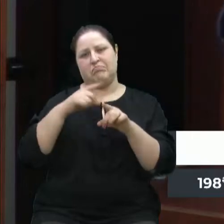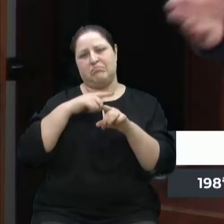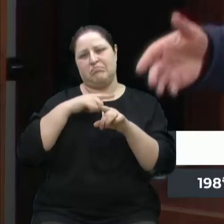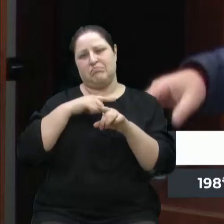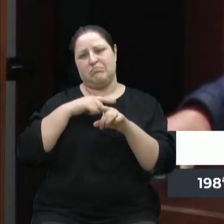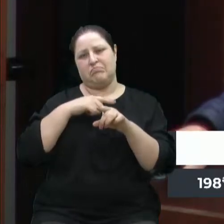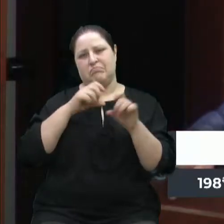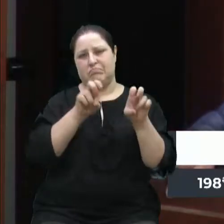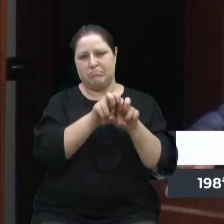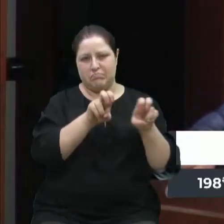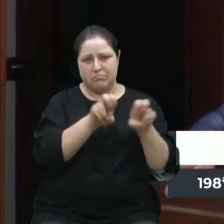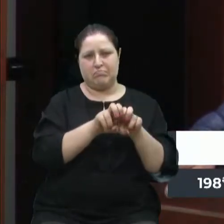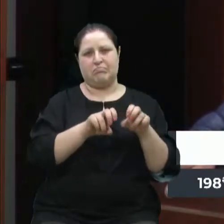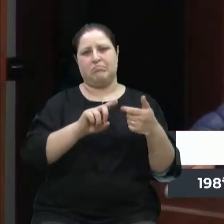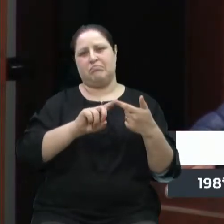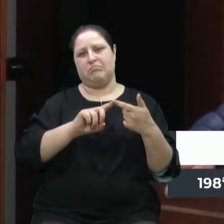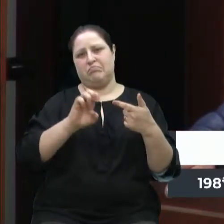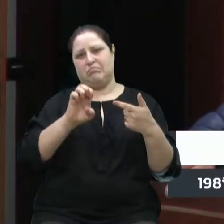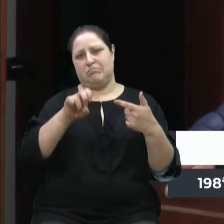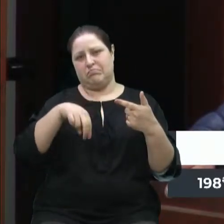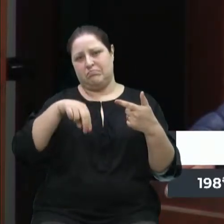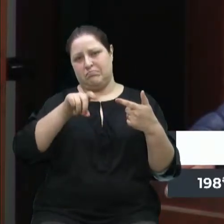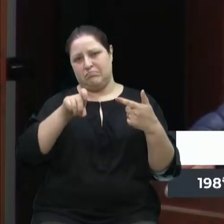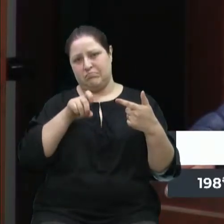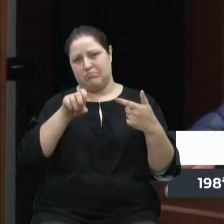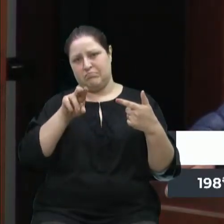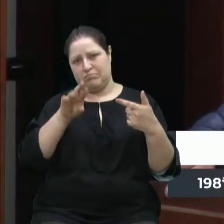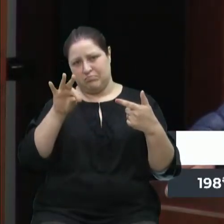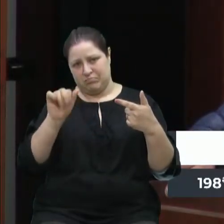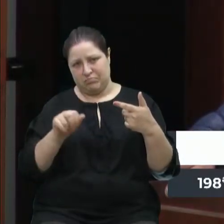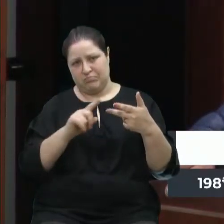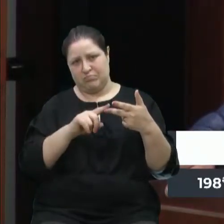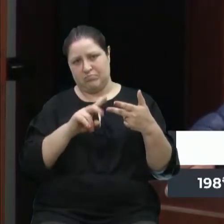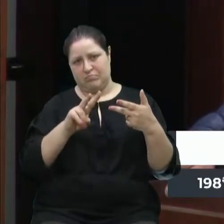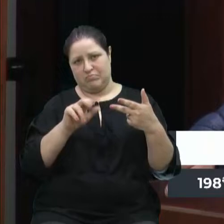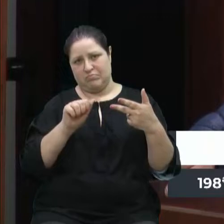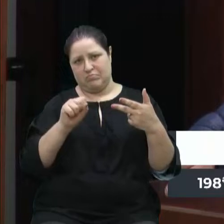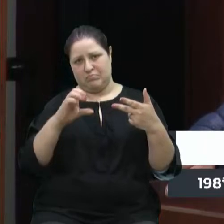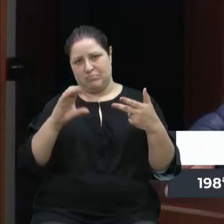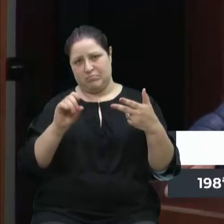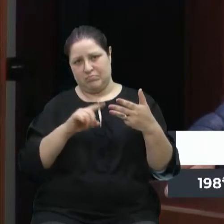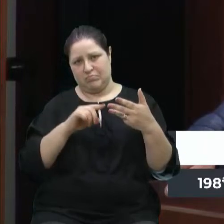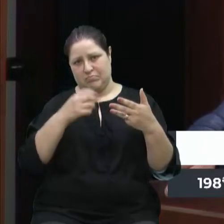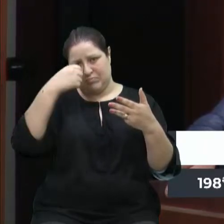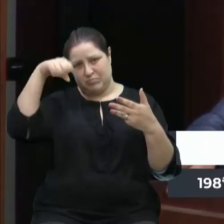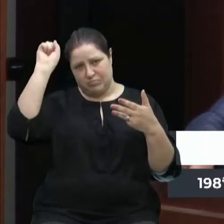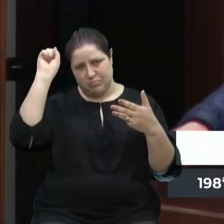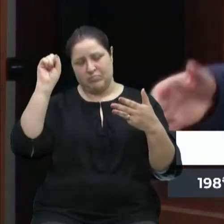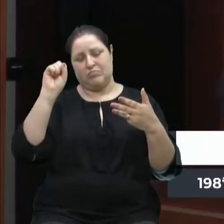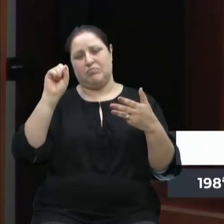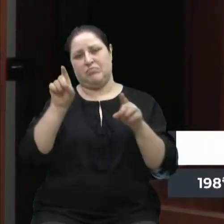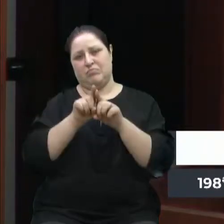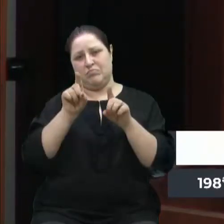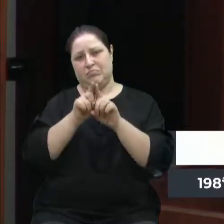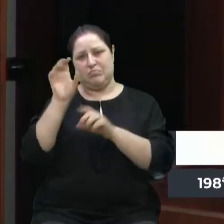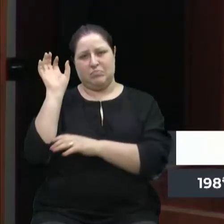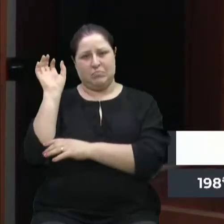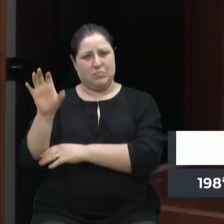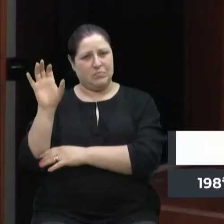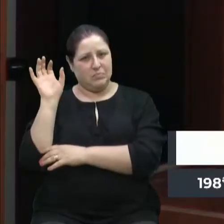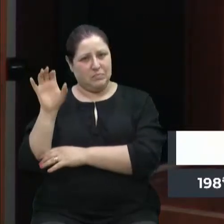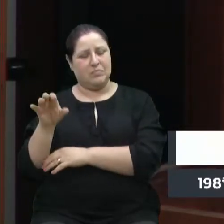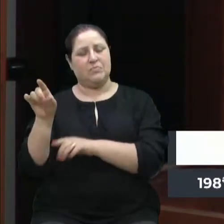da UX, do próprio Juventude, né, do handball, quando teve uma participação muito interessante na Liga Nacional. Então,